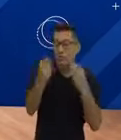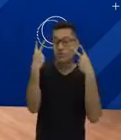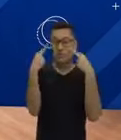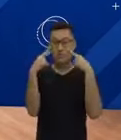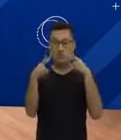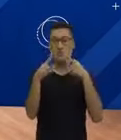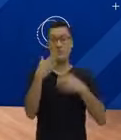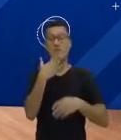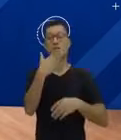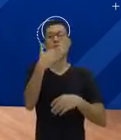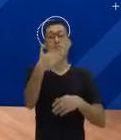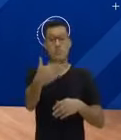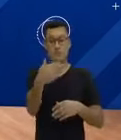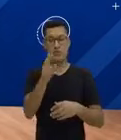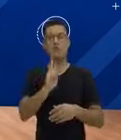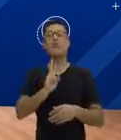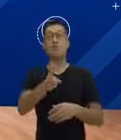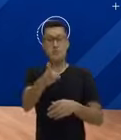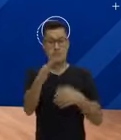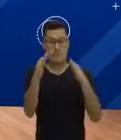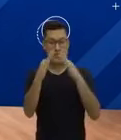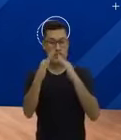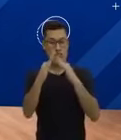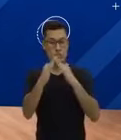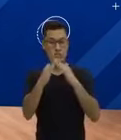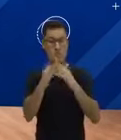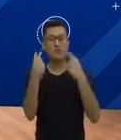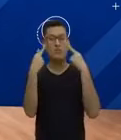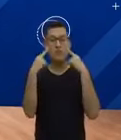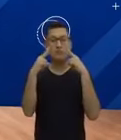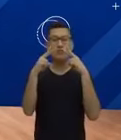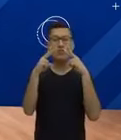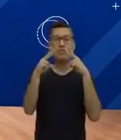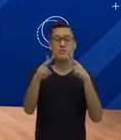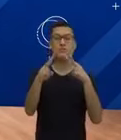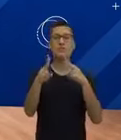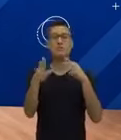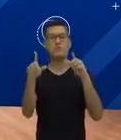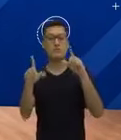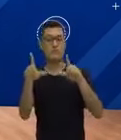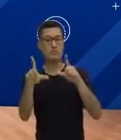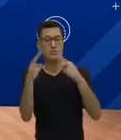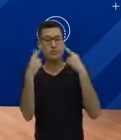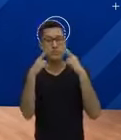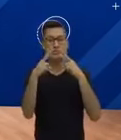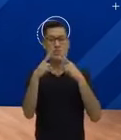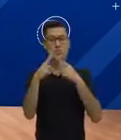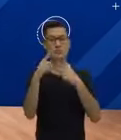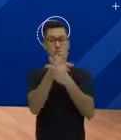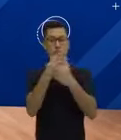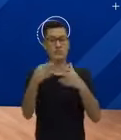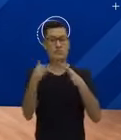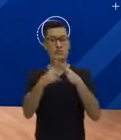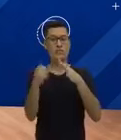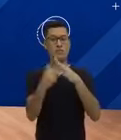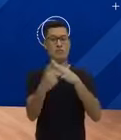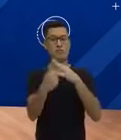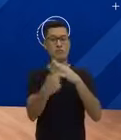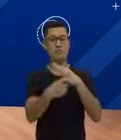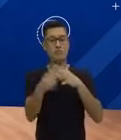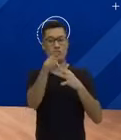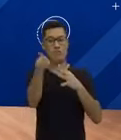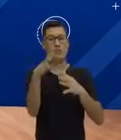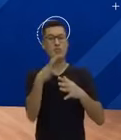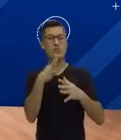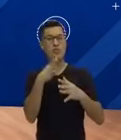peço aos senhores que continuem em casa, assistindo às aulas produzidas pelo Centro de Mídia do Estado do Pará. Você conhece?